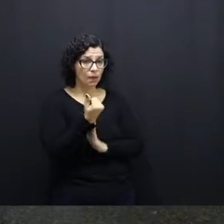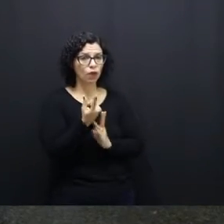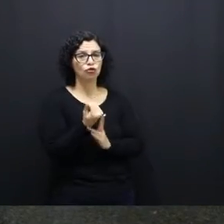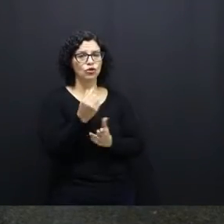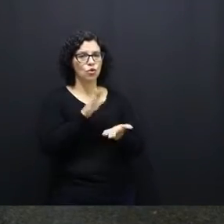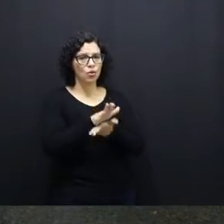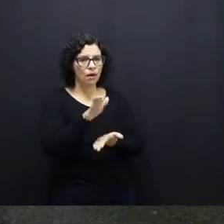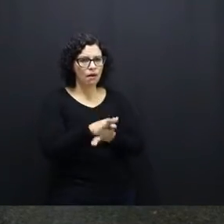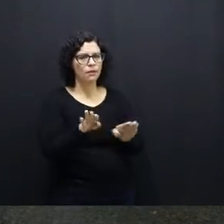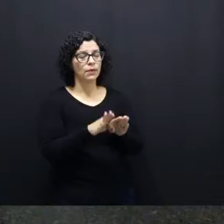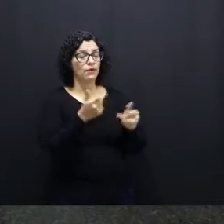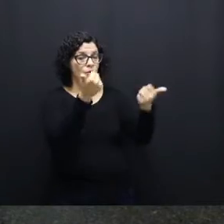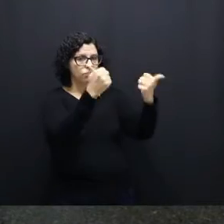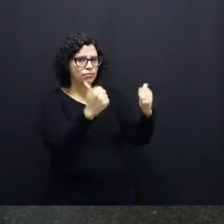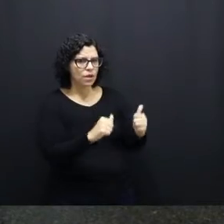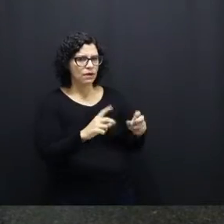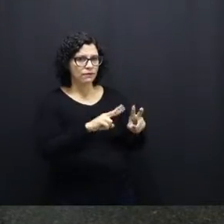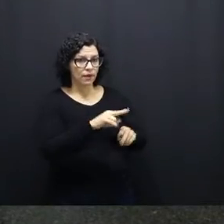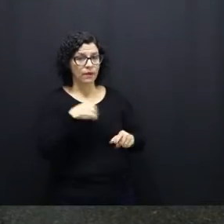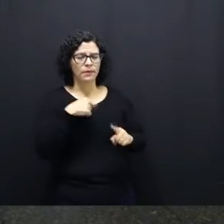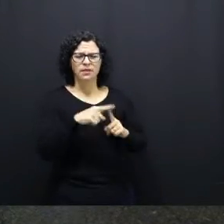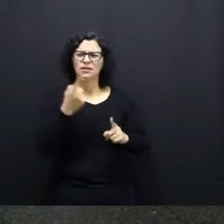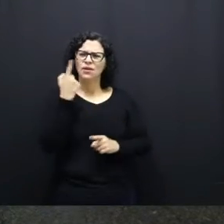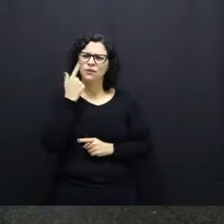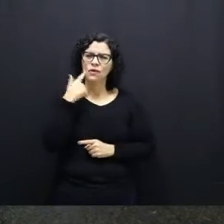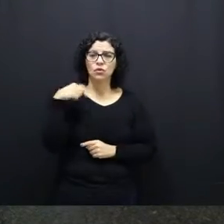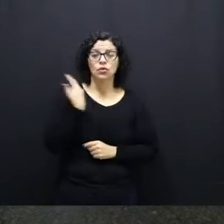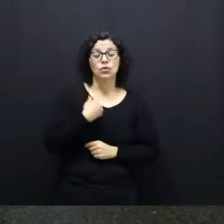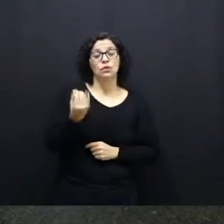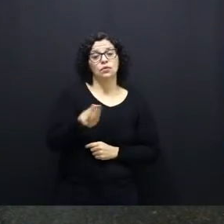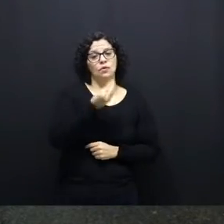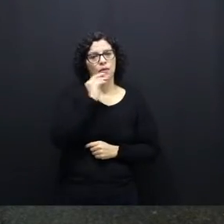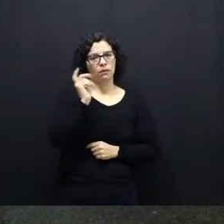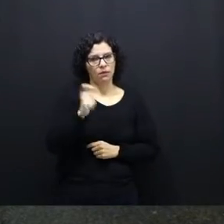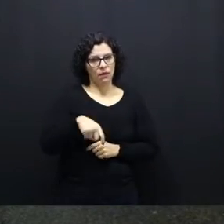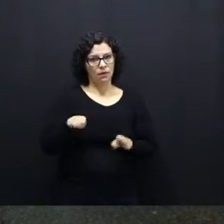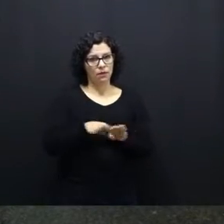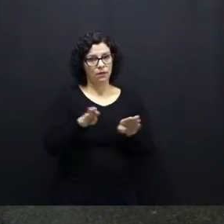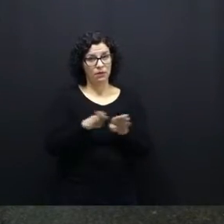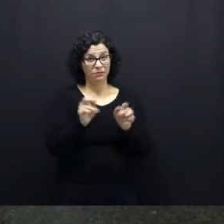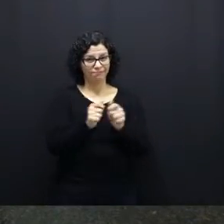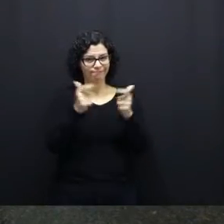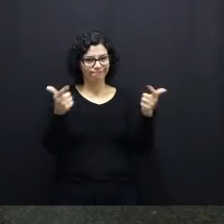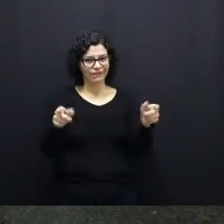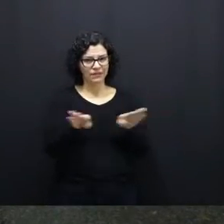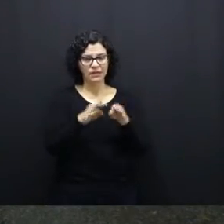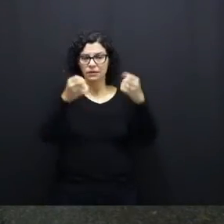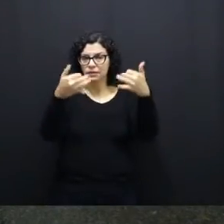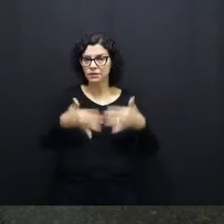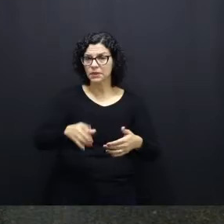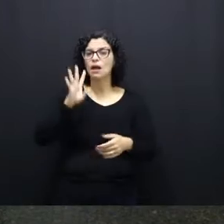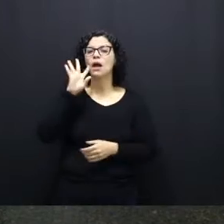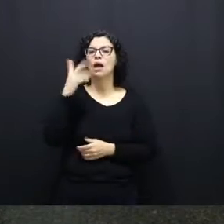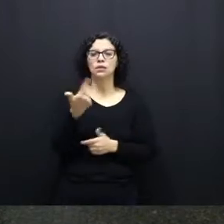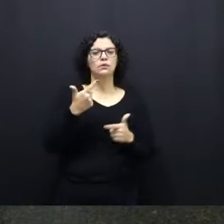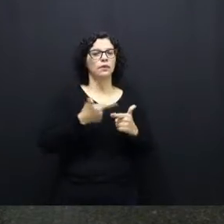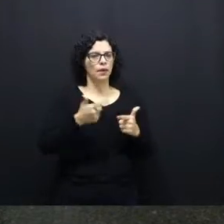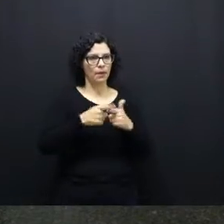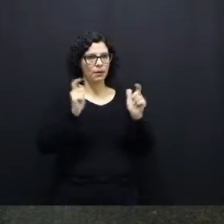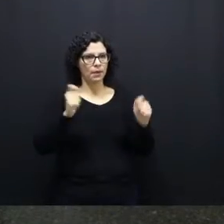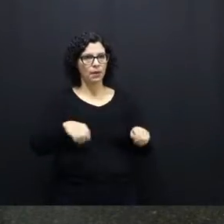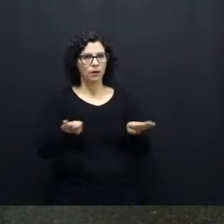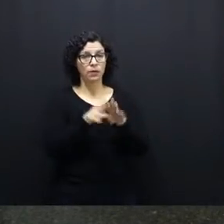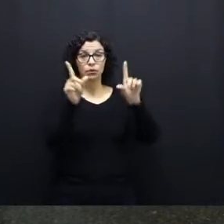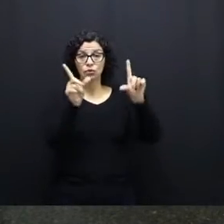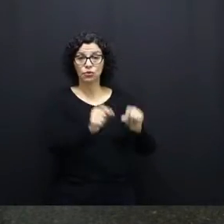mesmo no entanto eu vejo como uma uma oportunidade grandiosa e que pode resolver ou